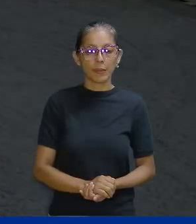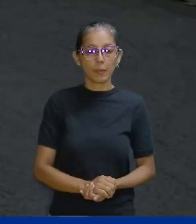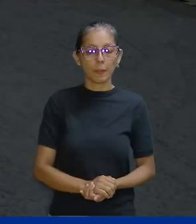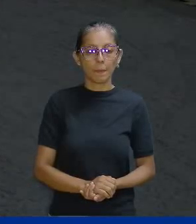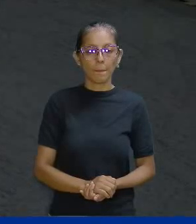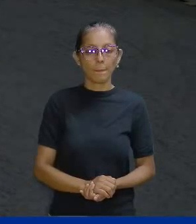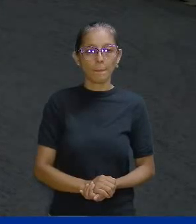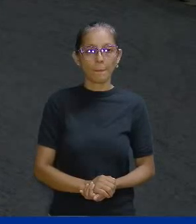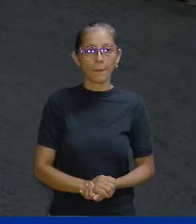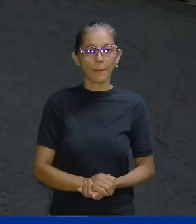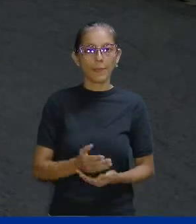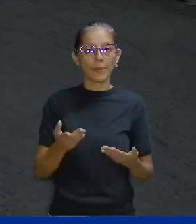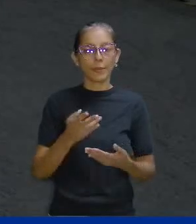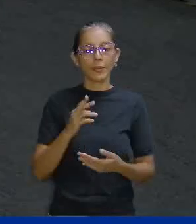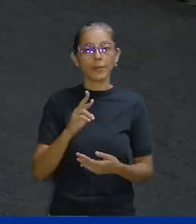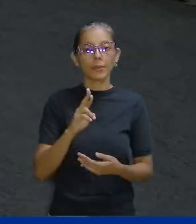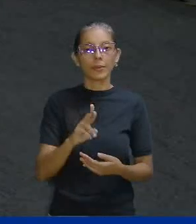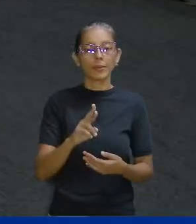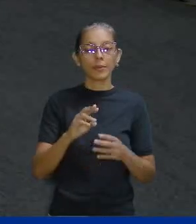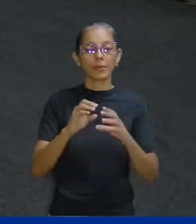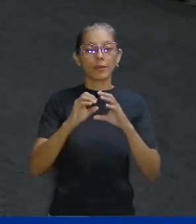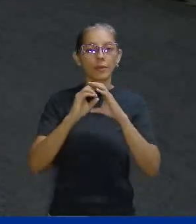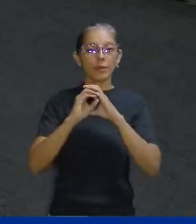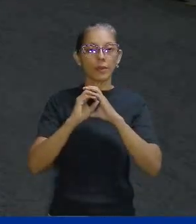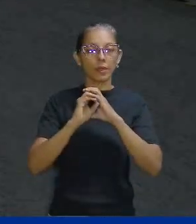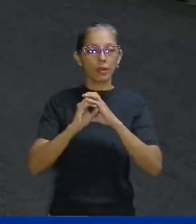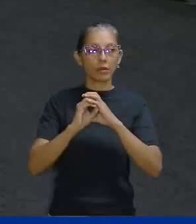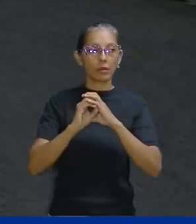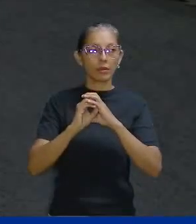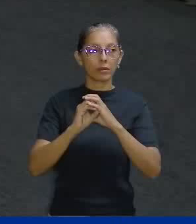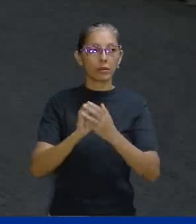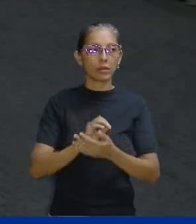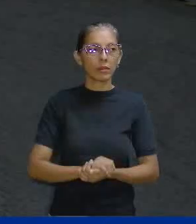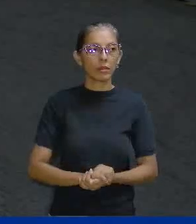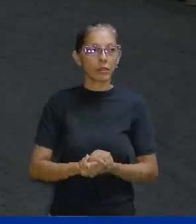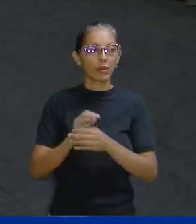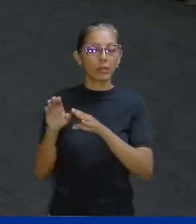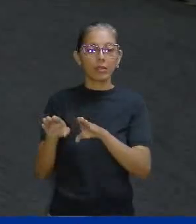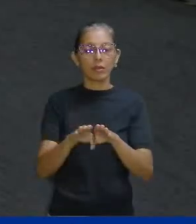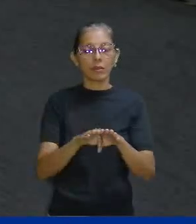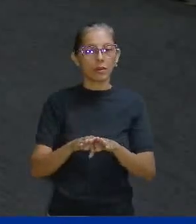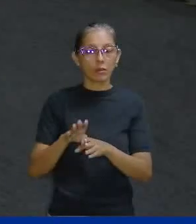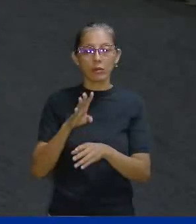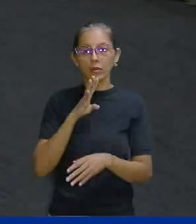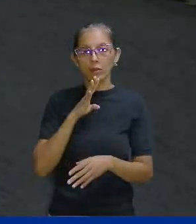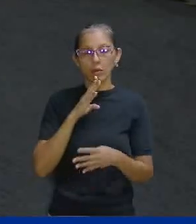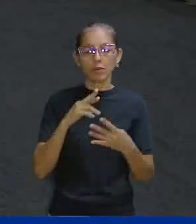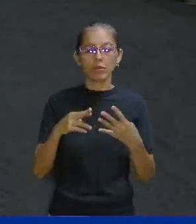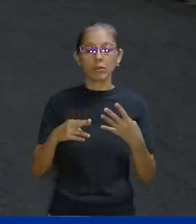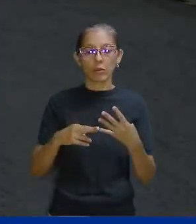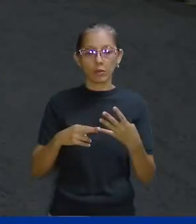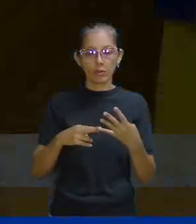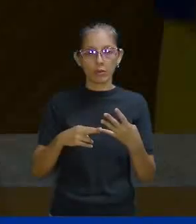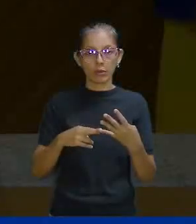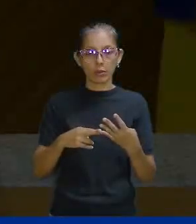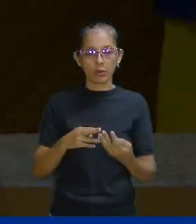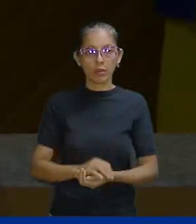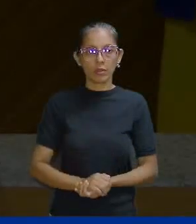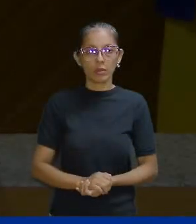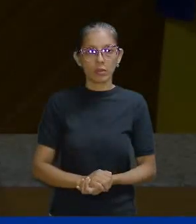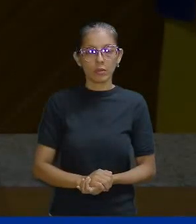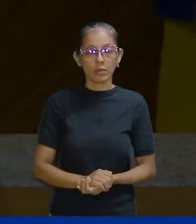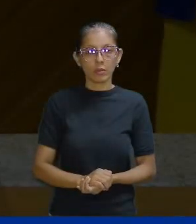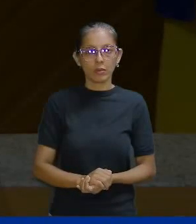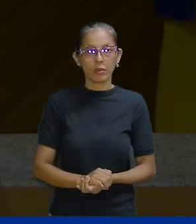Eu proclamo o resultado. O Tribunal Regional Eleitoral do Amapá, por unanimidade, conheceu do recurso, no mérito,